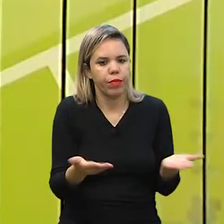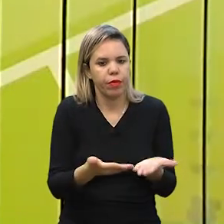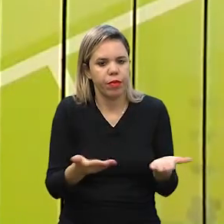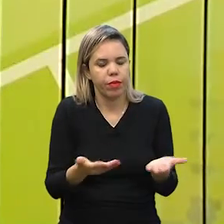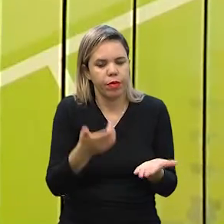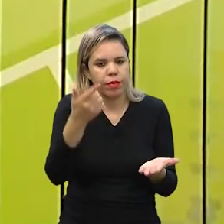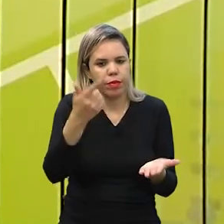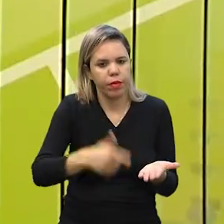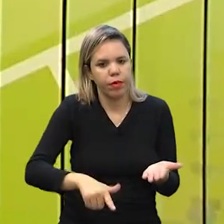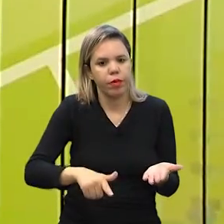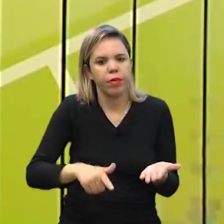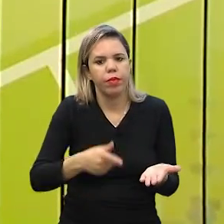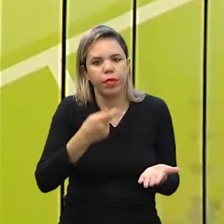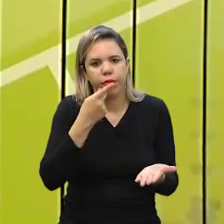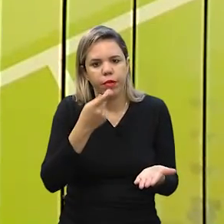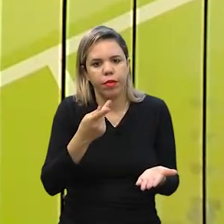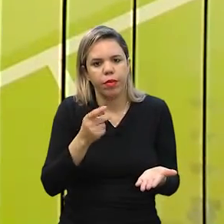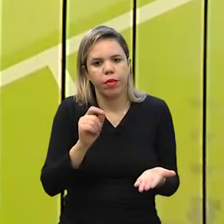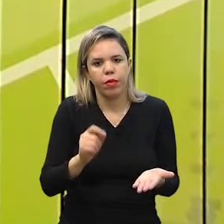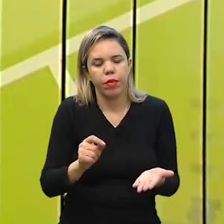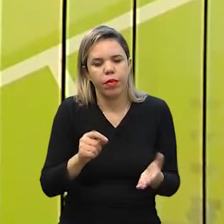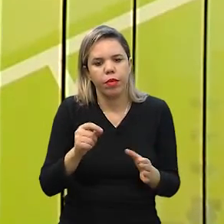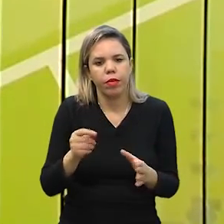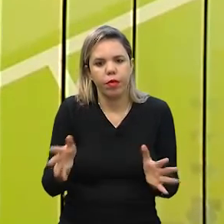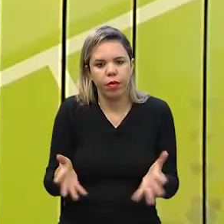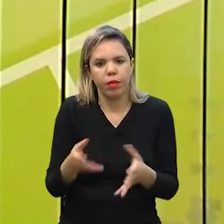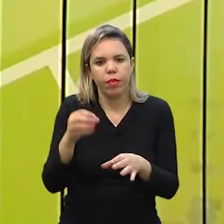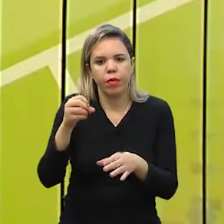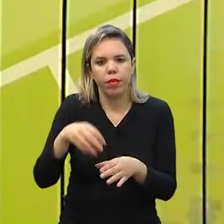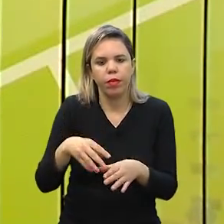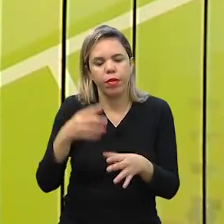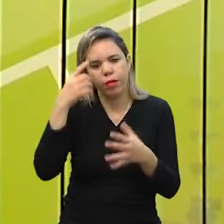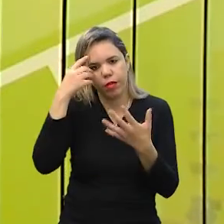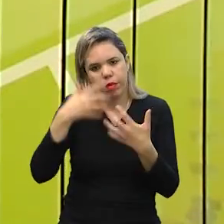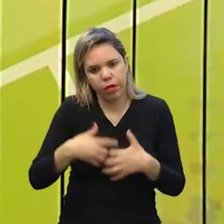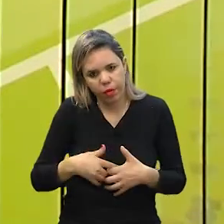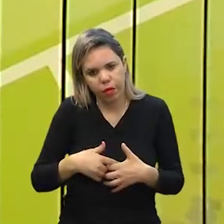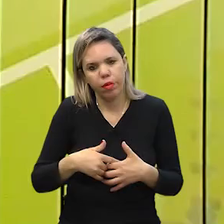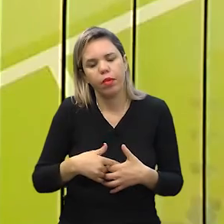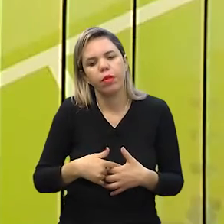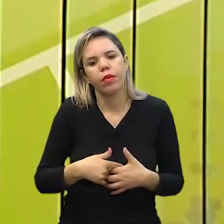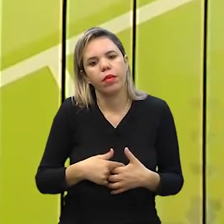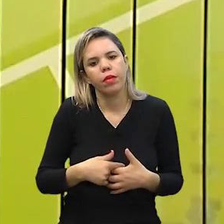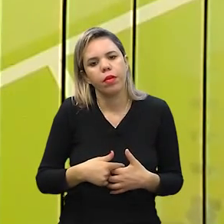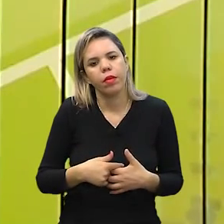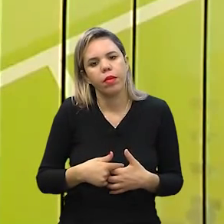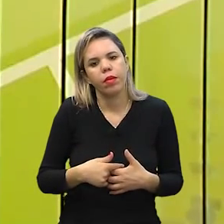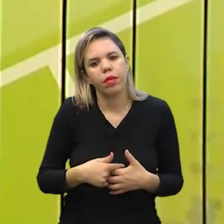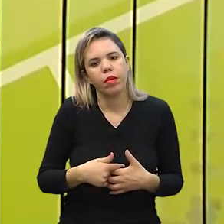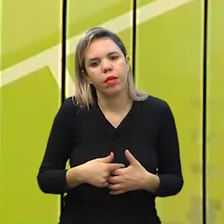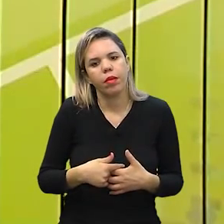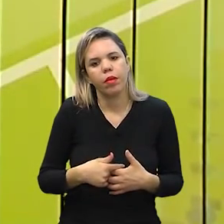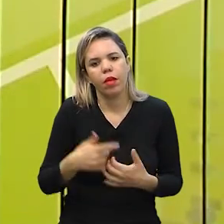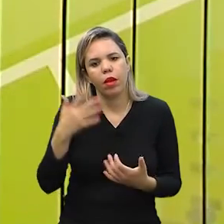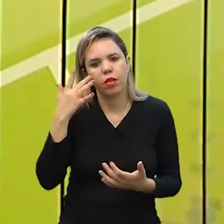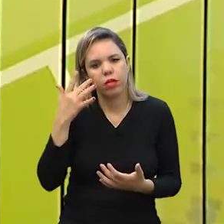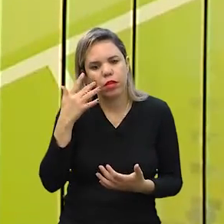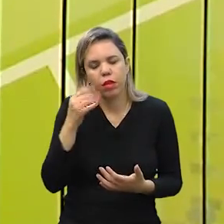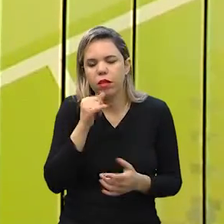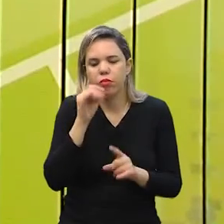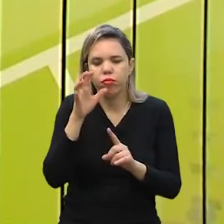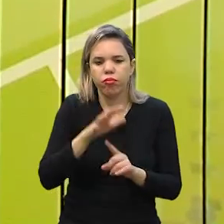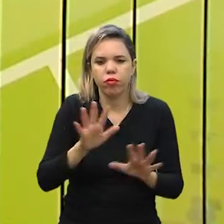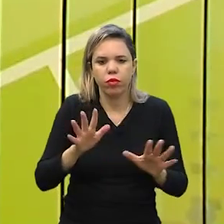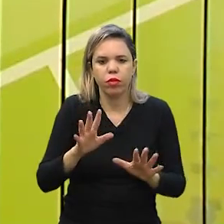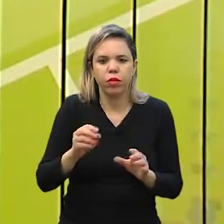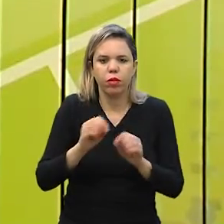para mais uma vez, como a gente sempre fala, plantar aquela sementinha da reflexão, tirar aquele lugar da alienação, trazer para a